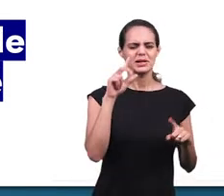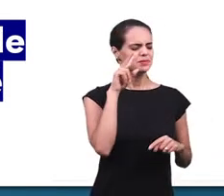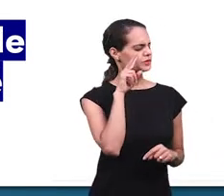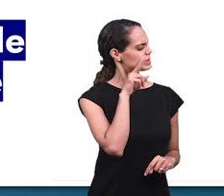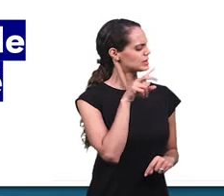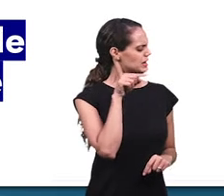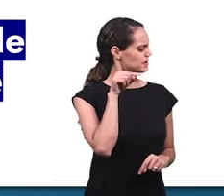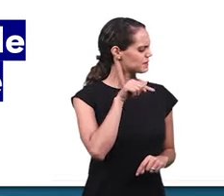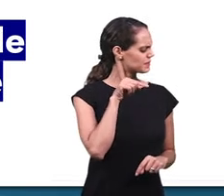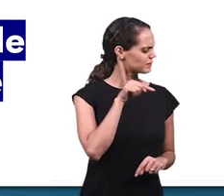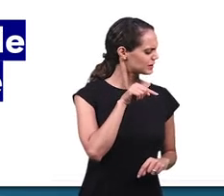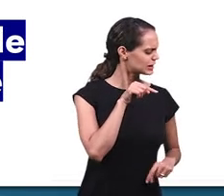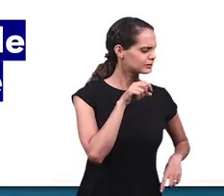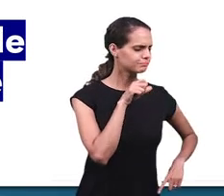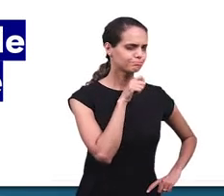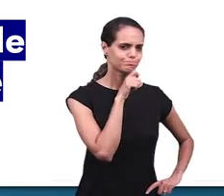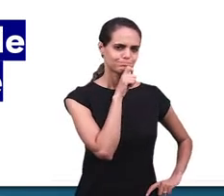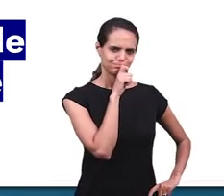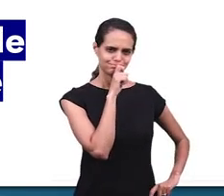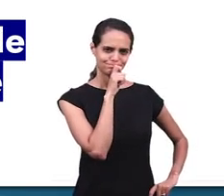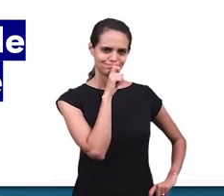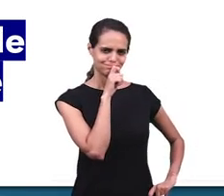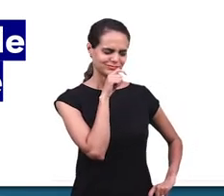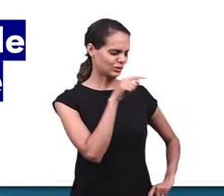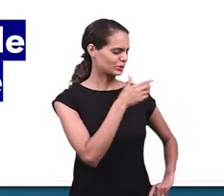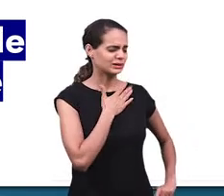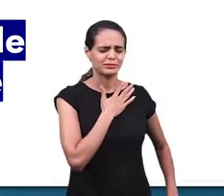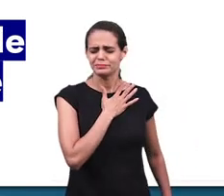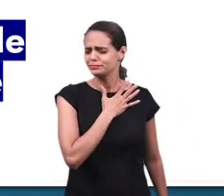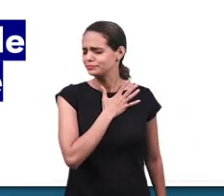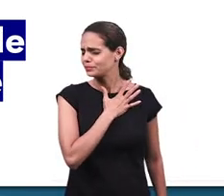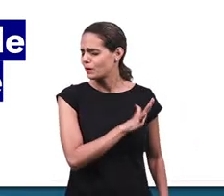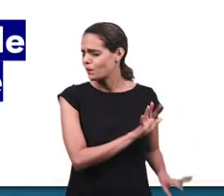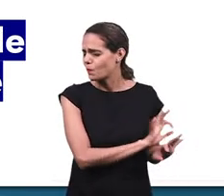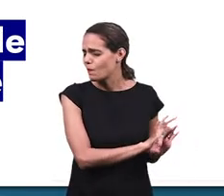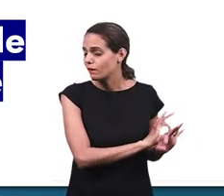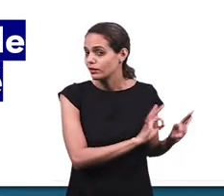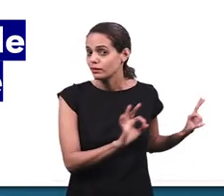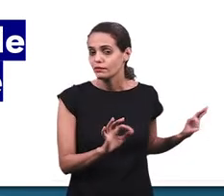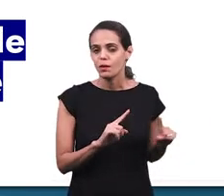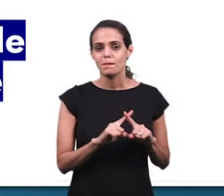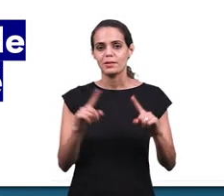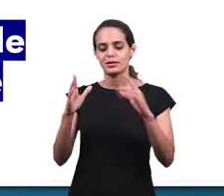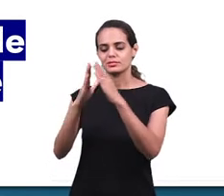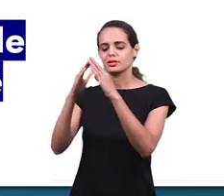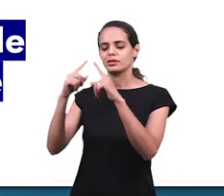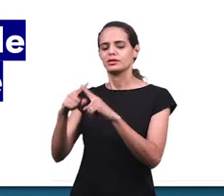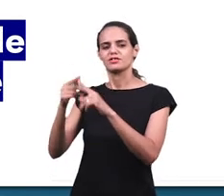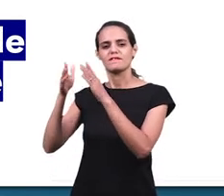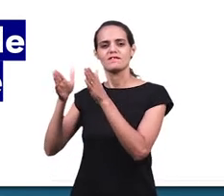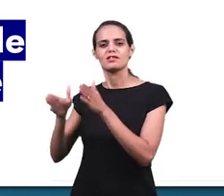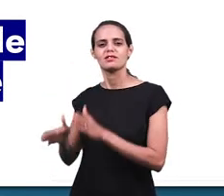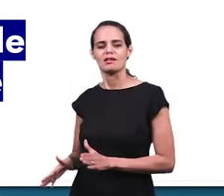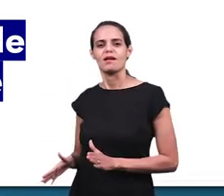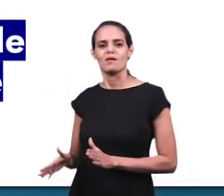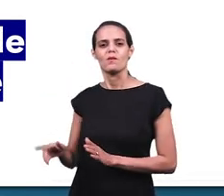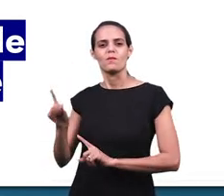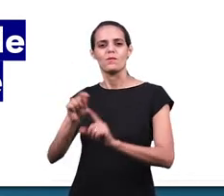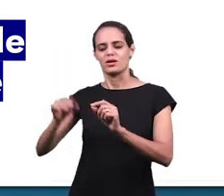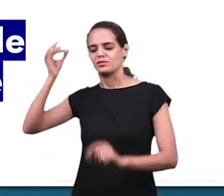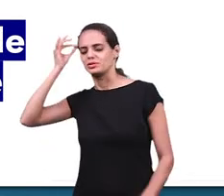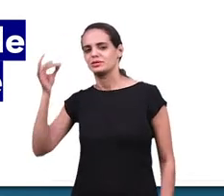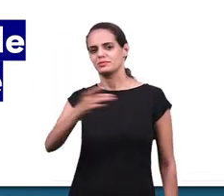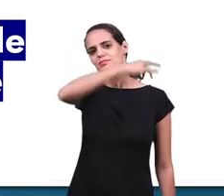olhando de cima é conhecida a sua abominação. Mas a igreja fiel é